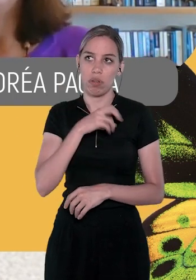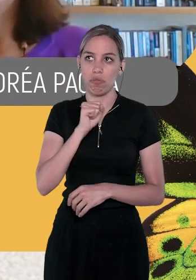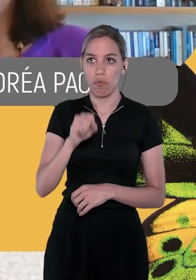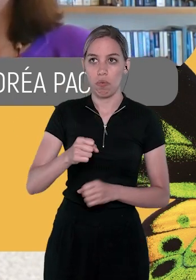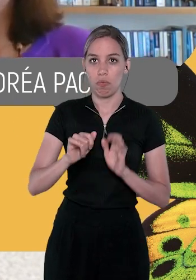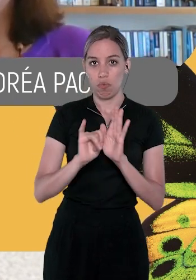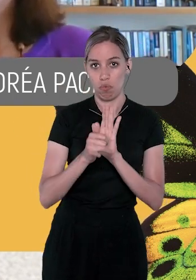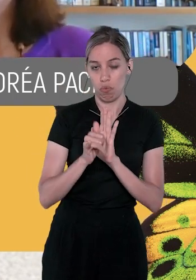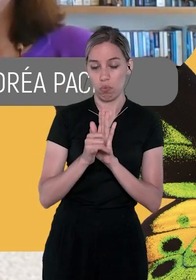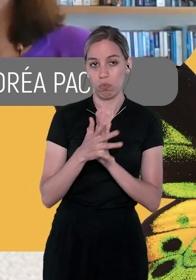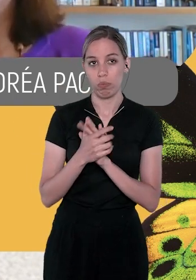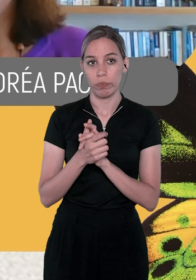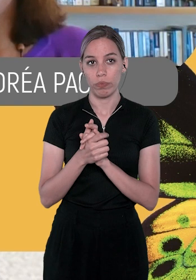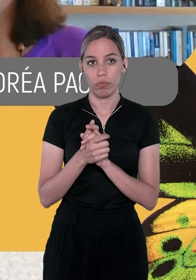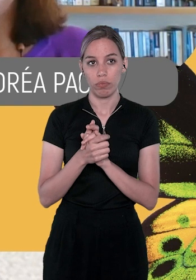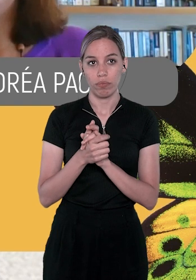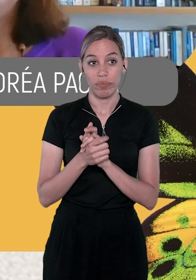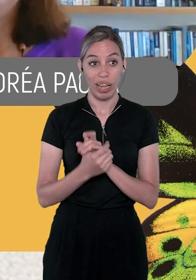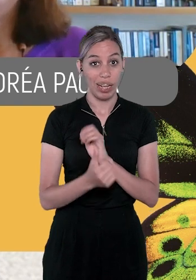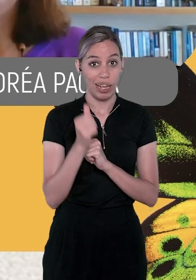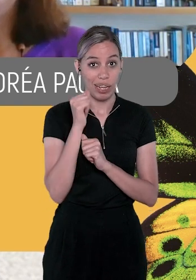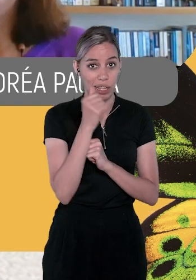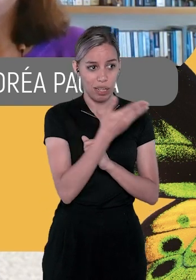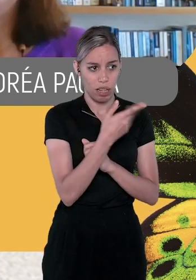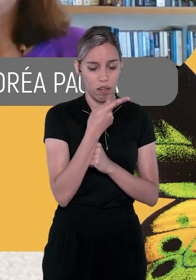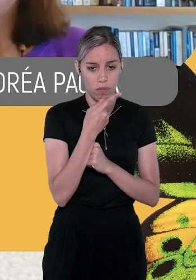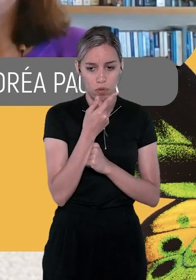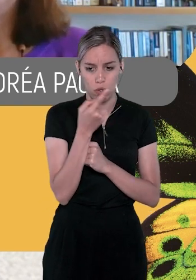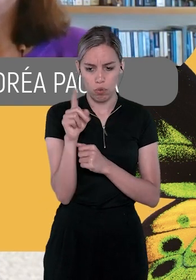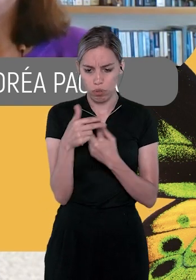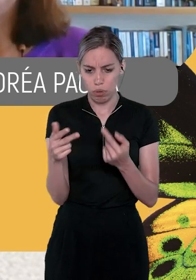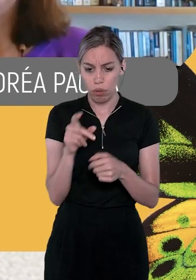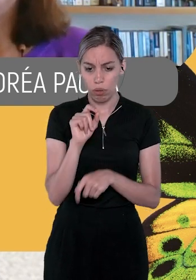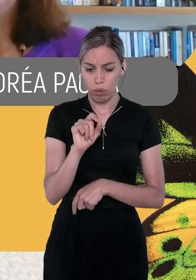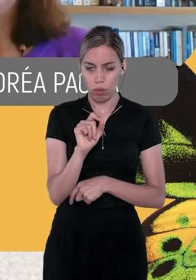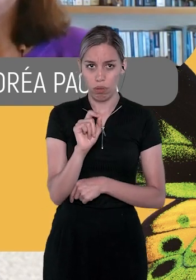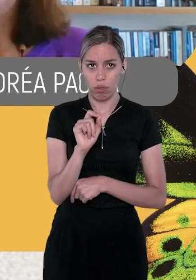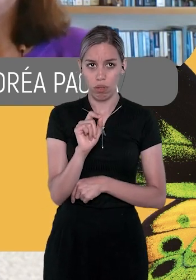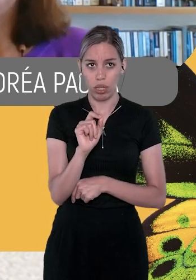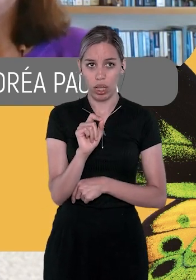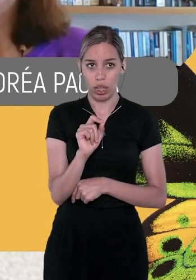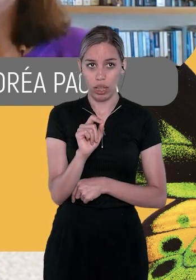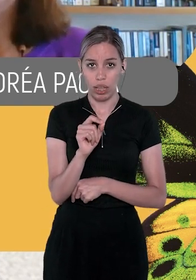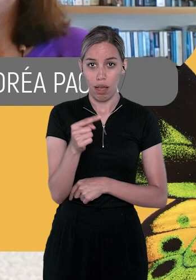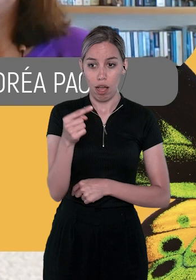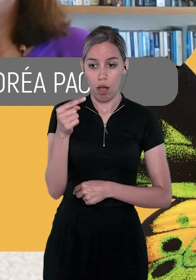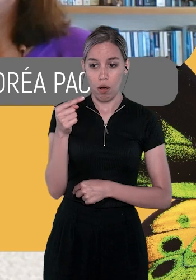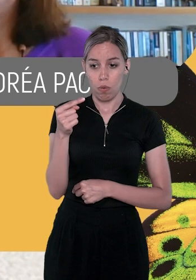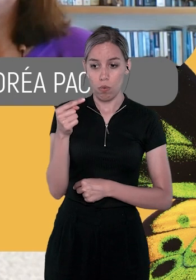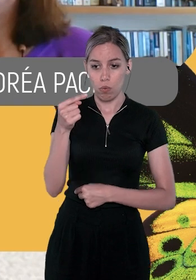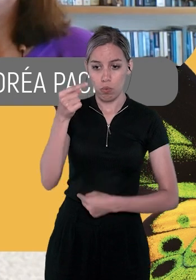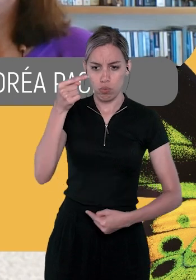que a Andréia tangenciou agora, na última coisa que ela falou, que é a disputa de conceitos